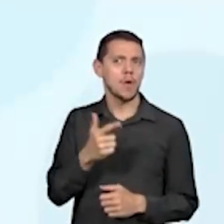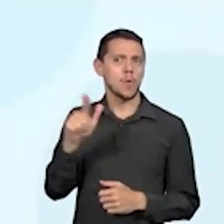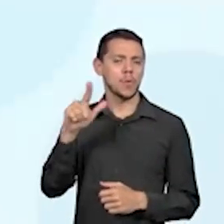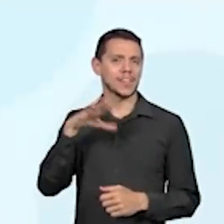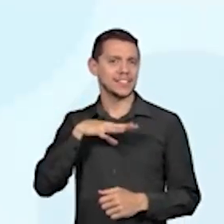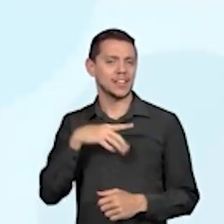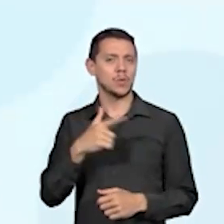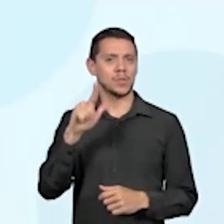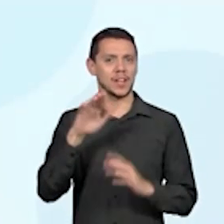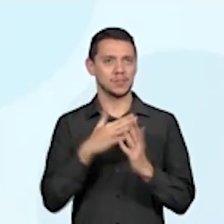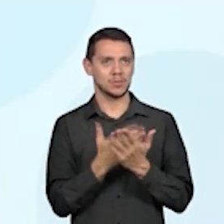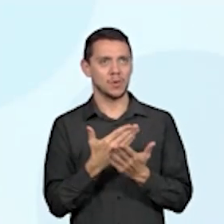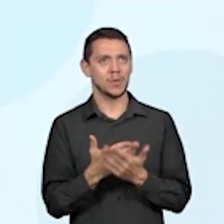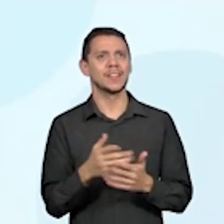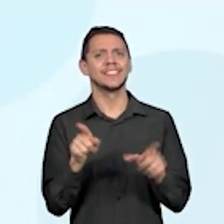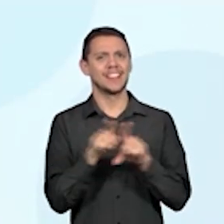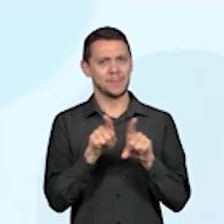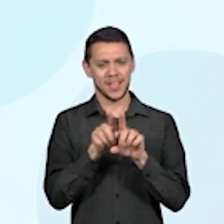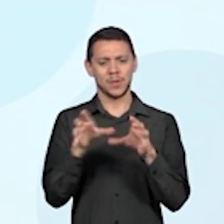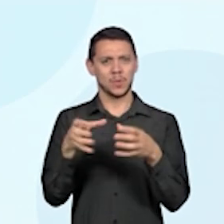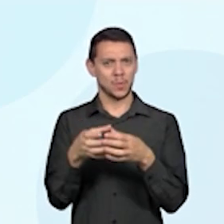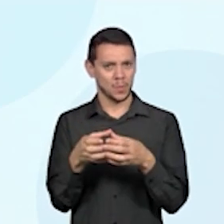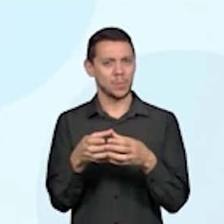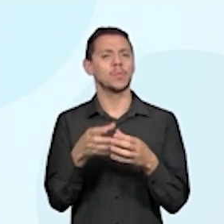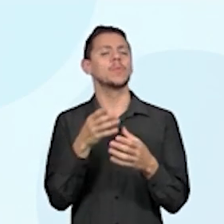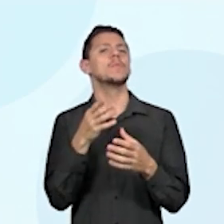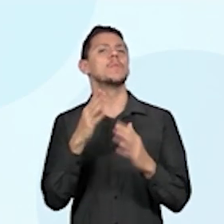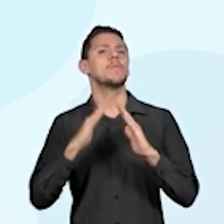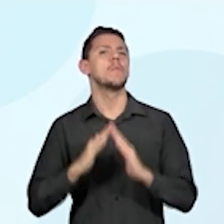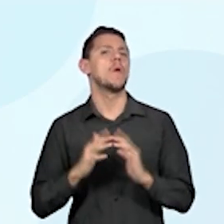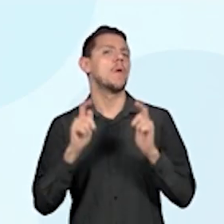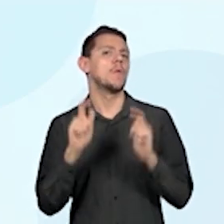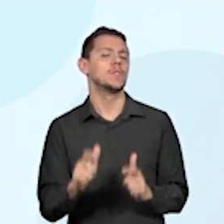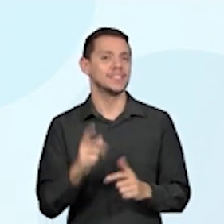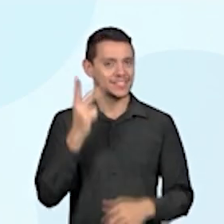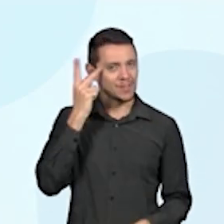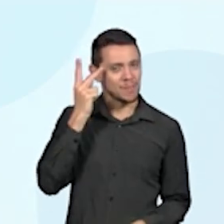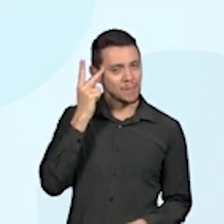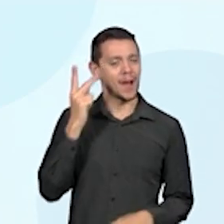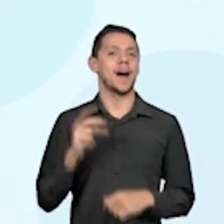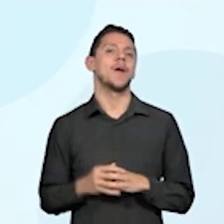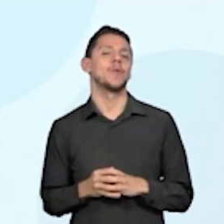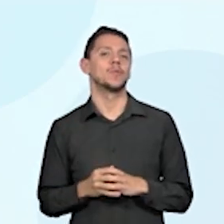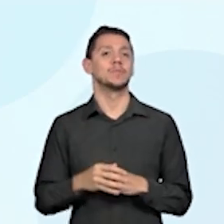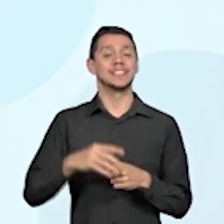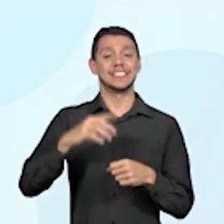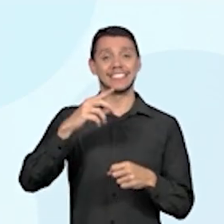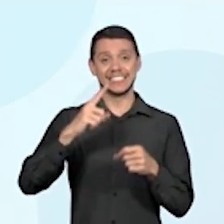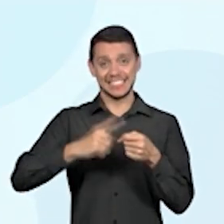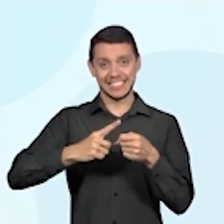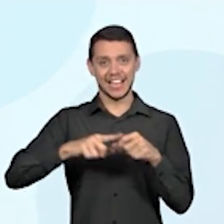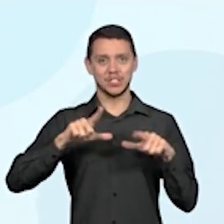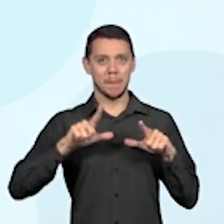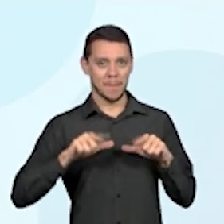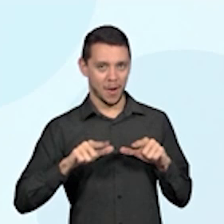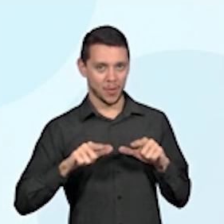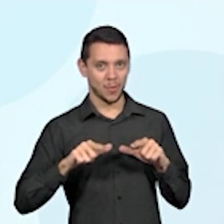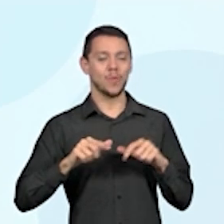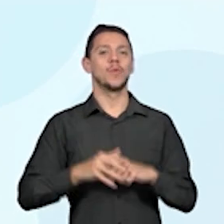Joelson, Sim. pessoal de São Paulo, aqui próximo a nós, Bauru, Carapicuíba,